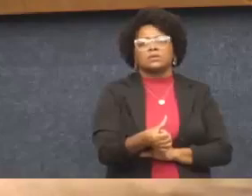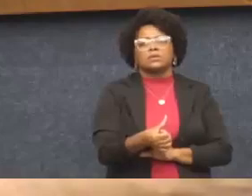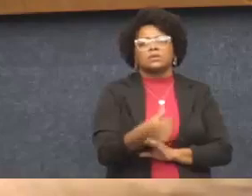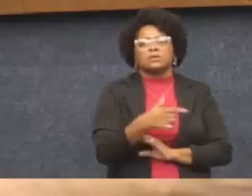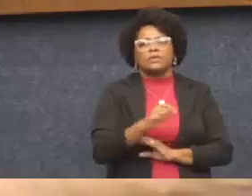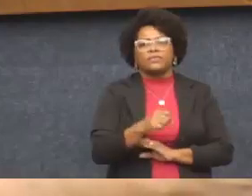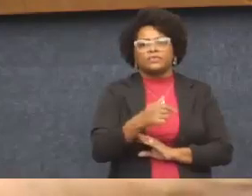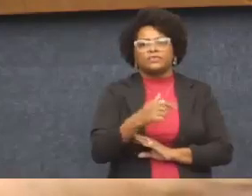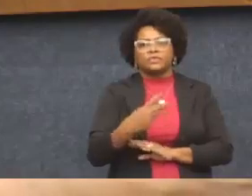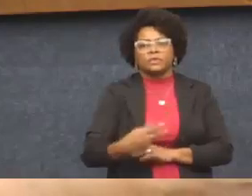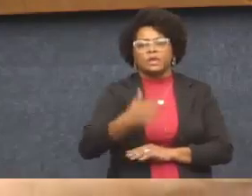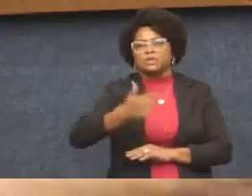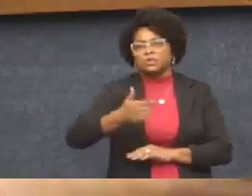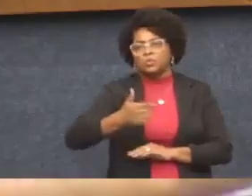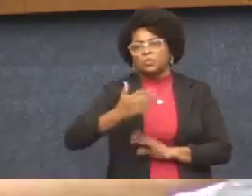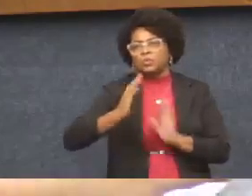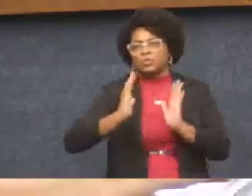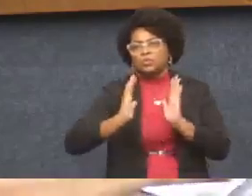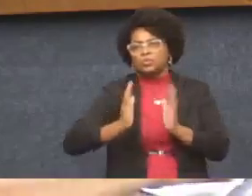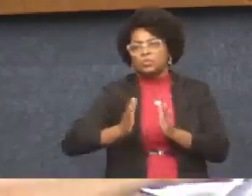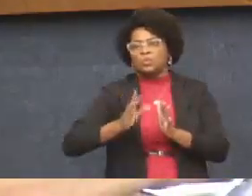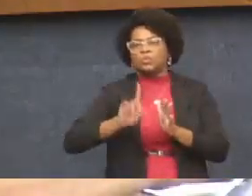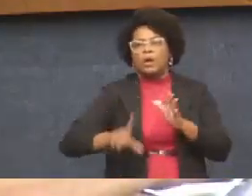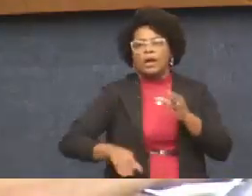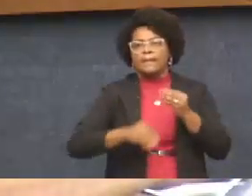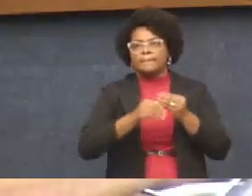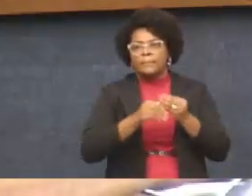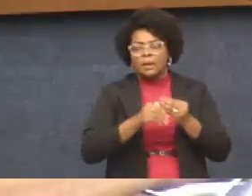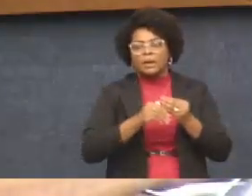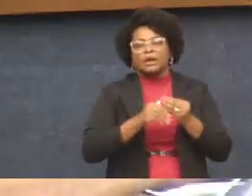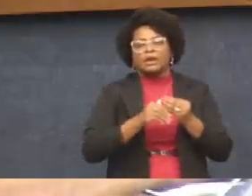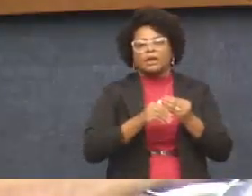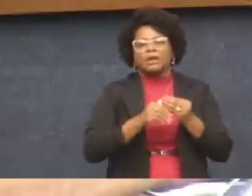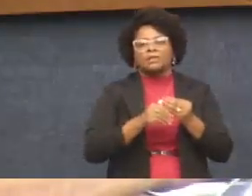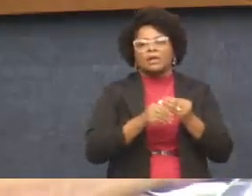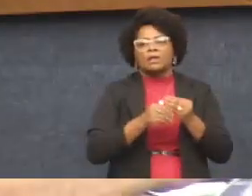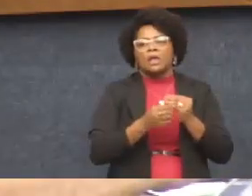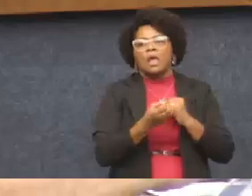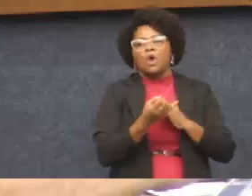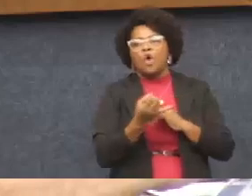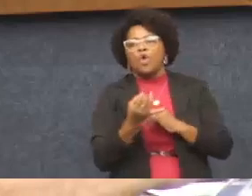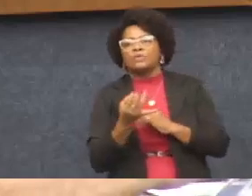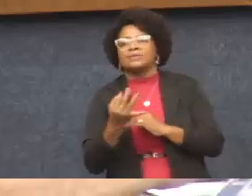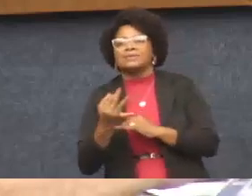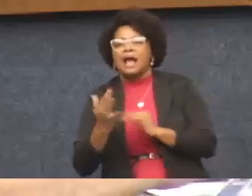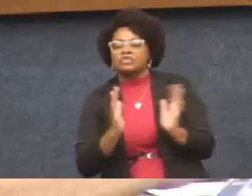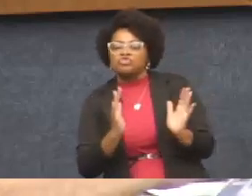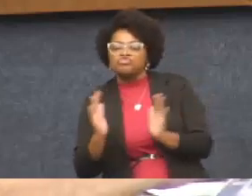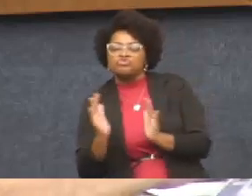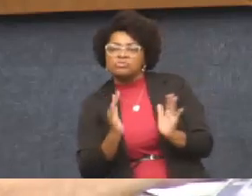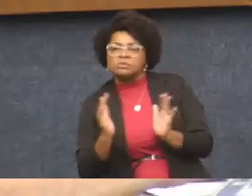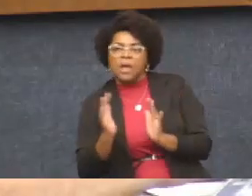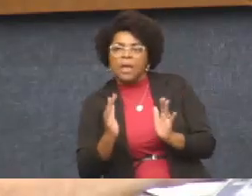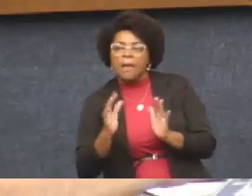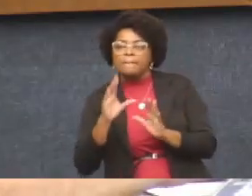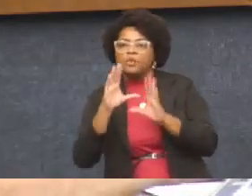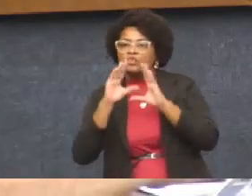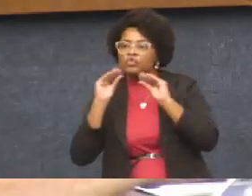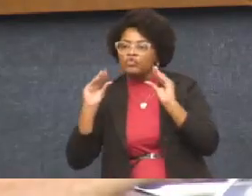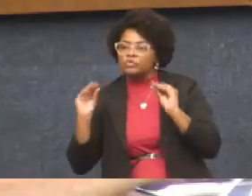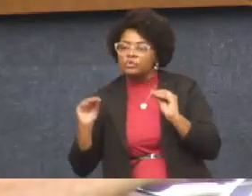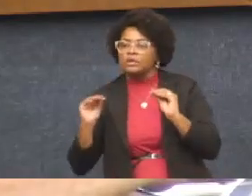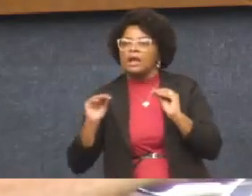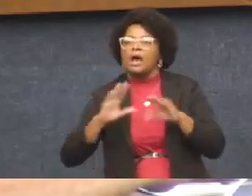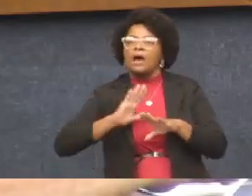756/2023, segundo turno. Autoria Mesa, ementa, considera para fins de contagem de tempo e aquisição do adicional por